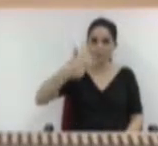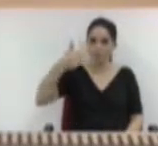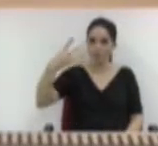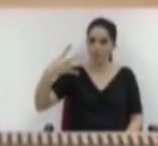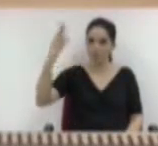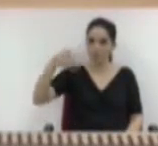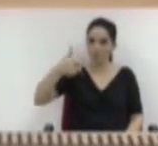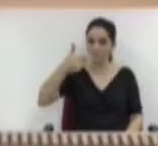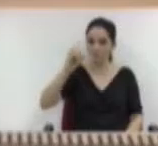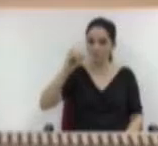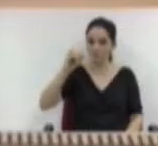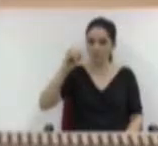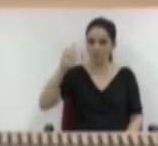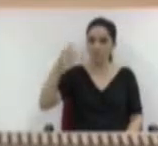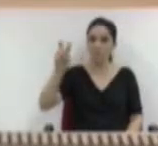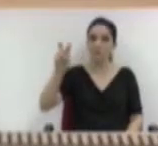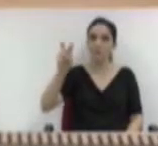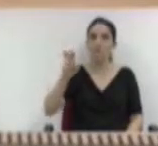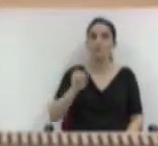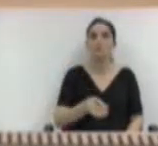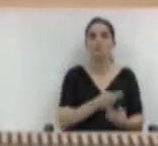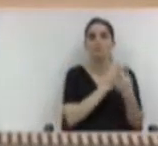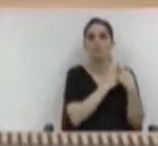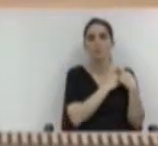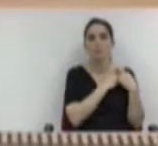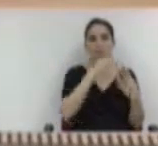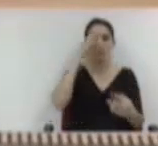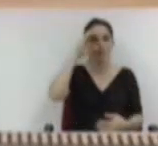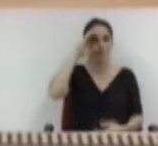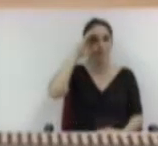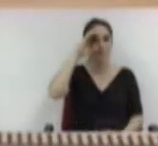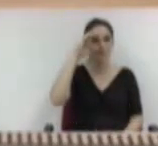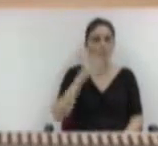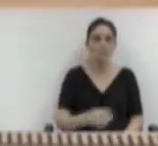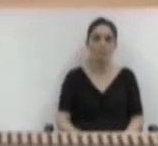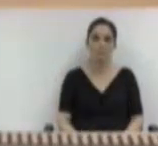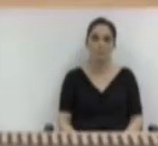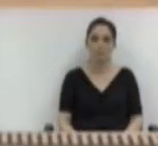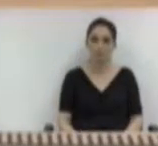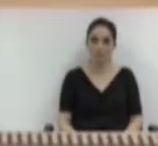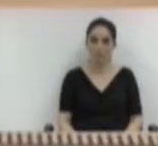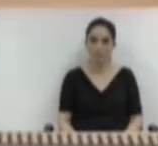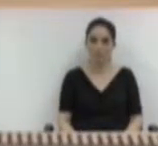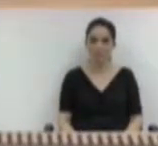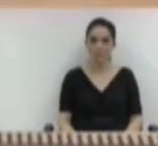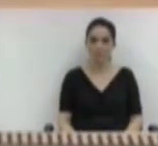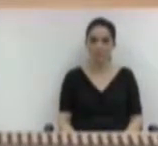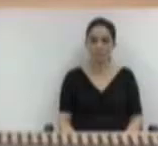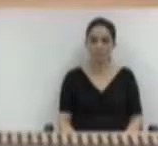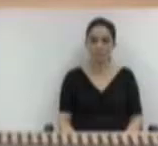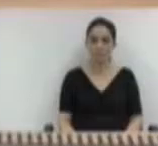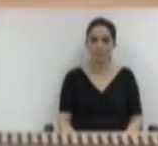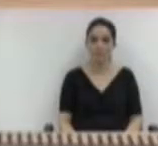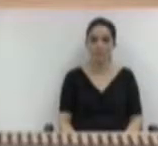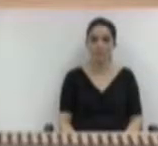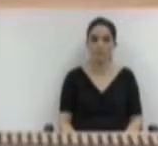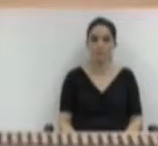924/2015. Autor, vereador José Couto de Jesus, Totó do Gás. O requerimento número